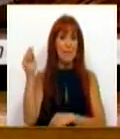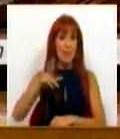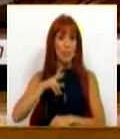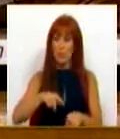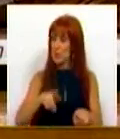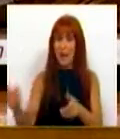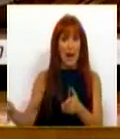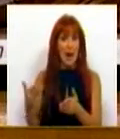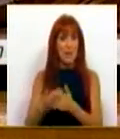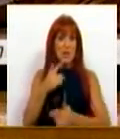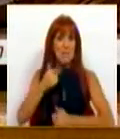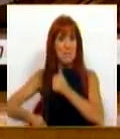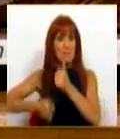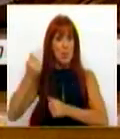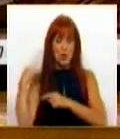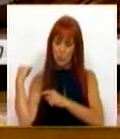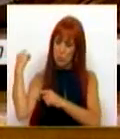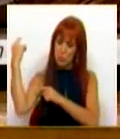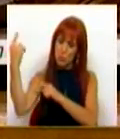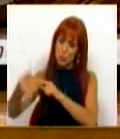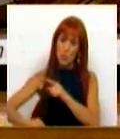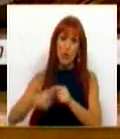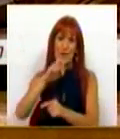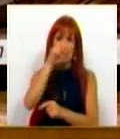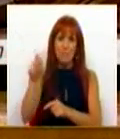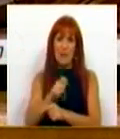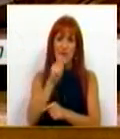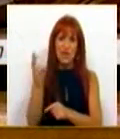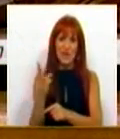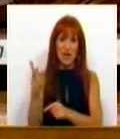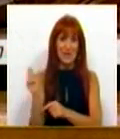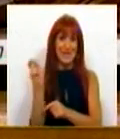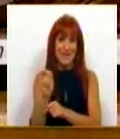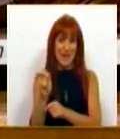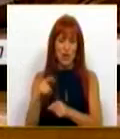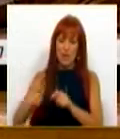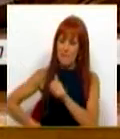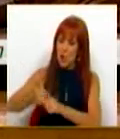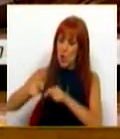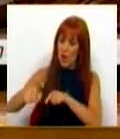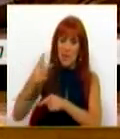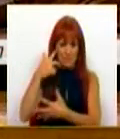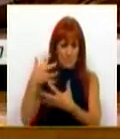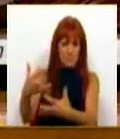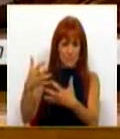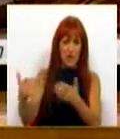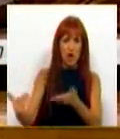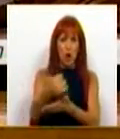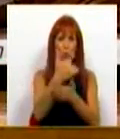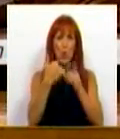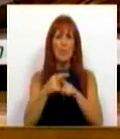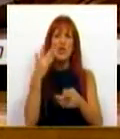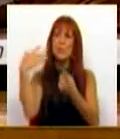Portugal apresenta uma melhoria ao longo de todo o terceiro trimestre. Esta melhoria é visível na recuperação